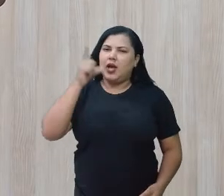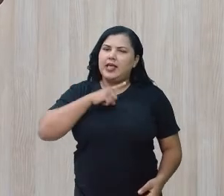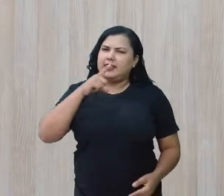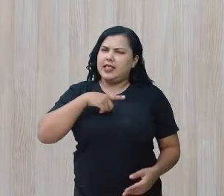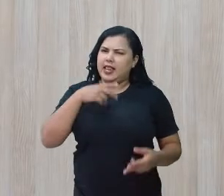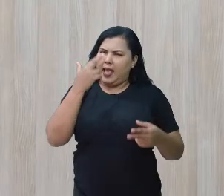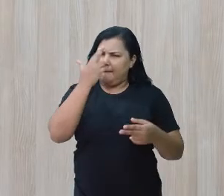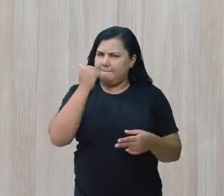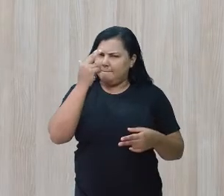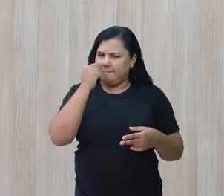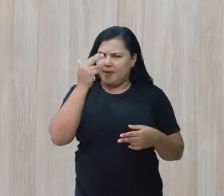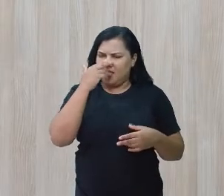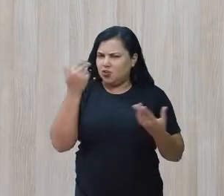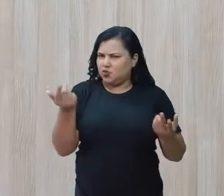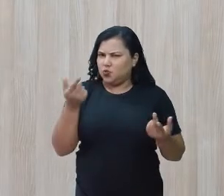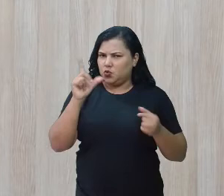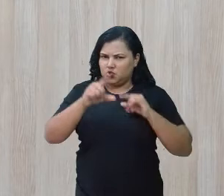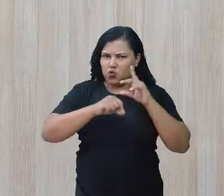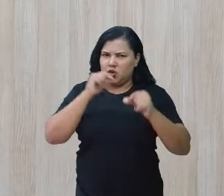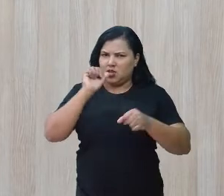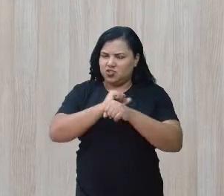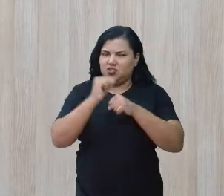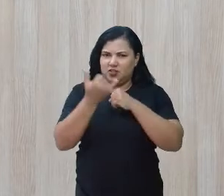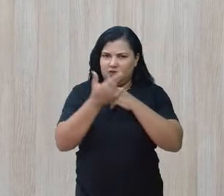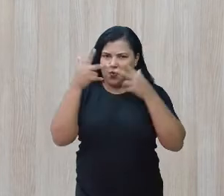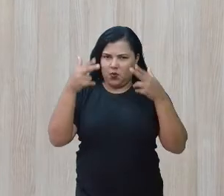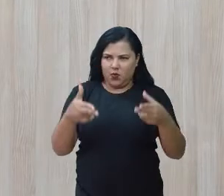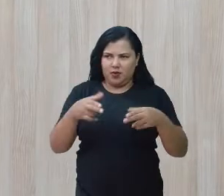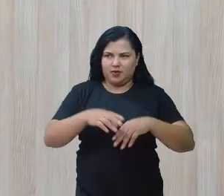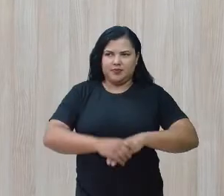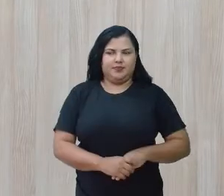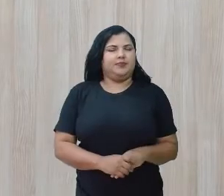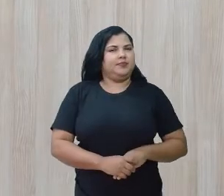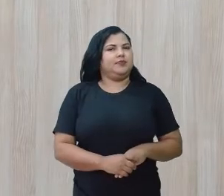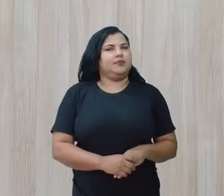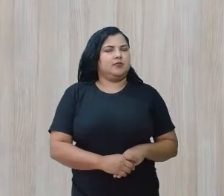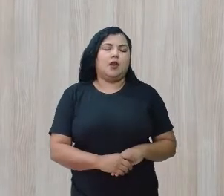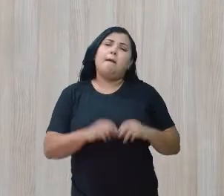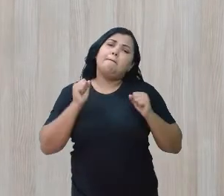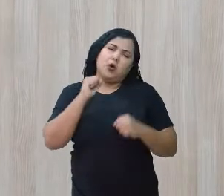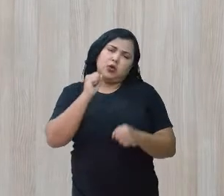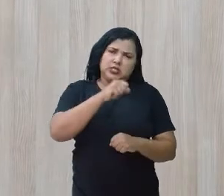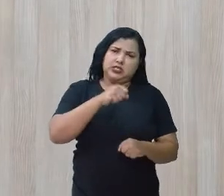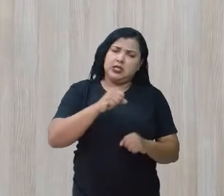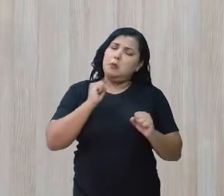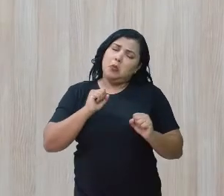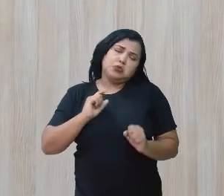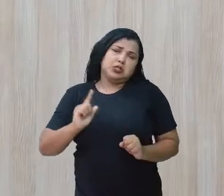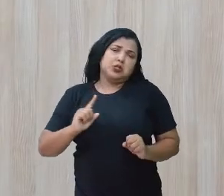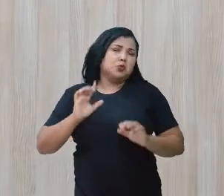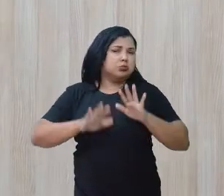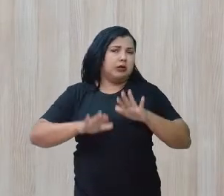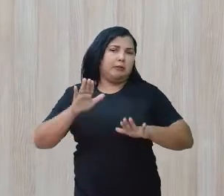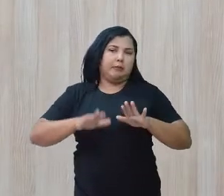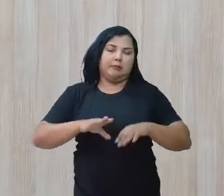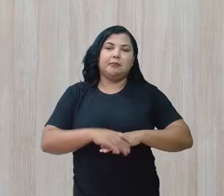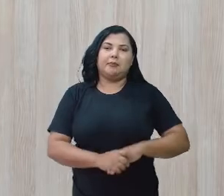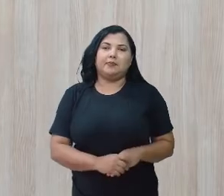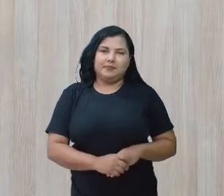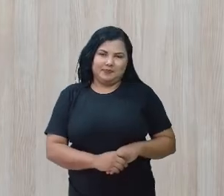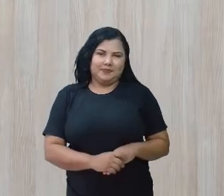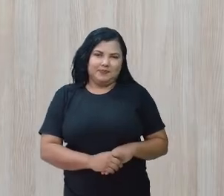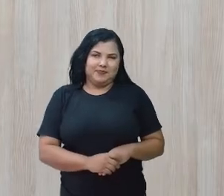teria a mesma inferência, escolheria os mesmos adjetivos para a imagem? Pode ser que sim, pode ser que não, né? Depende